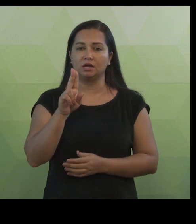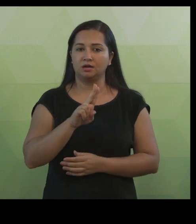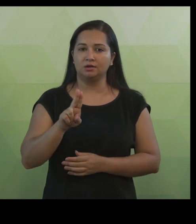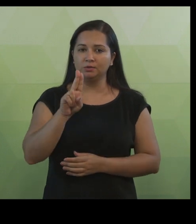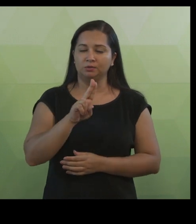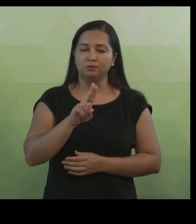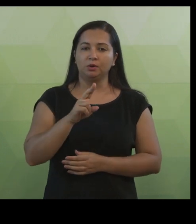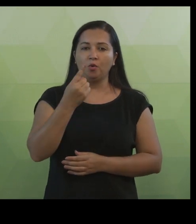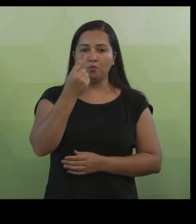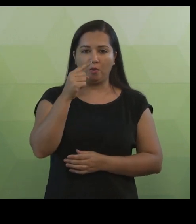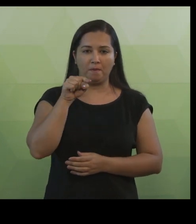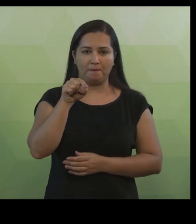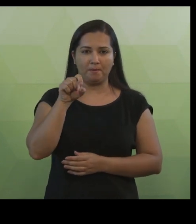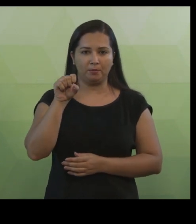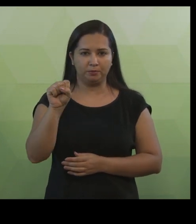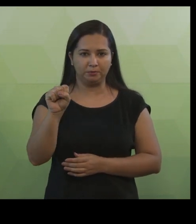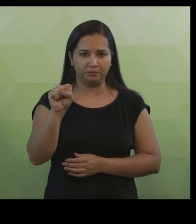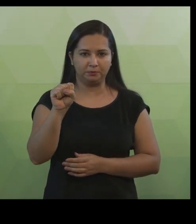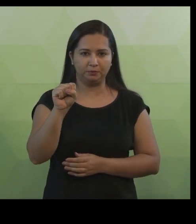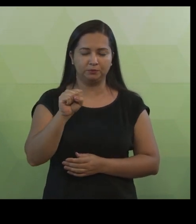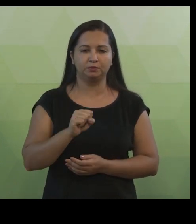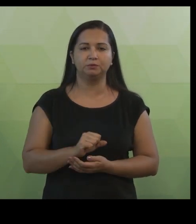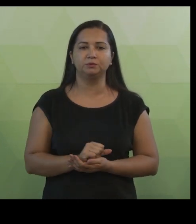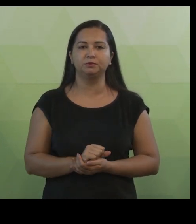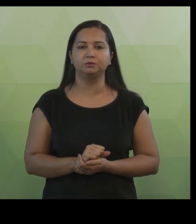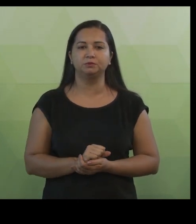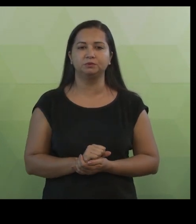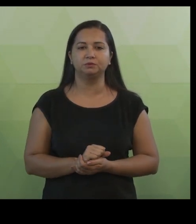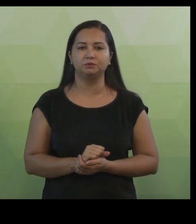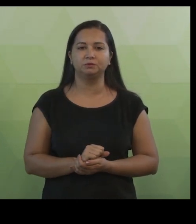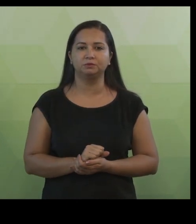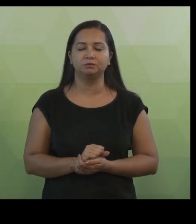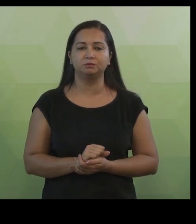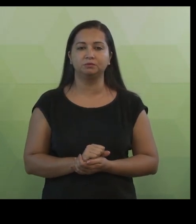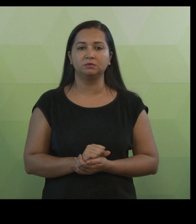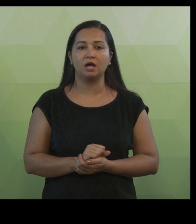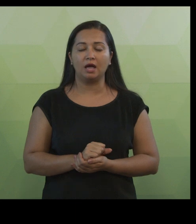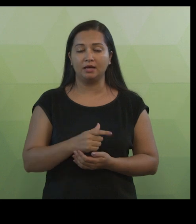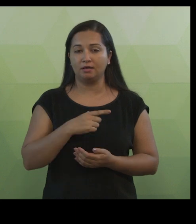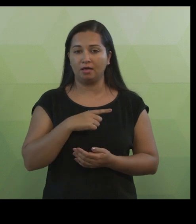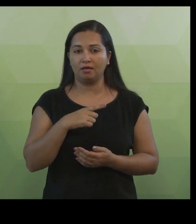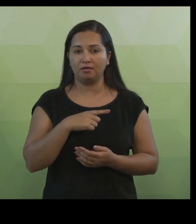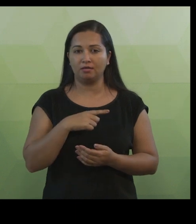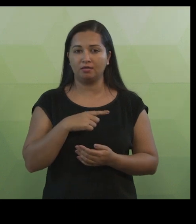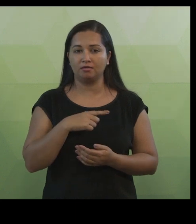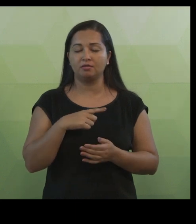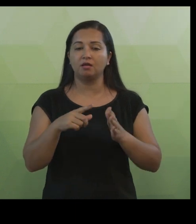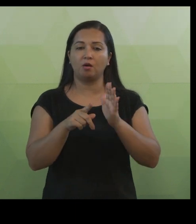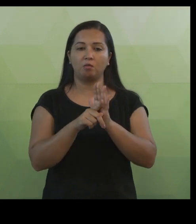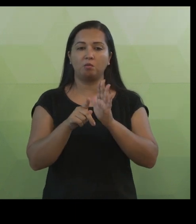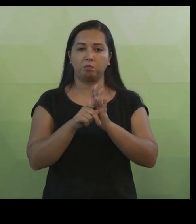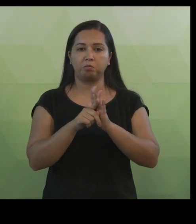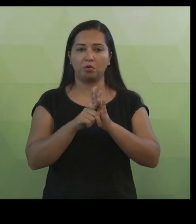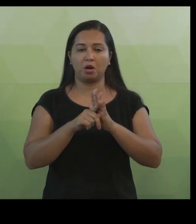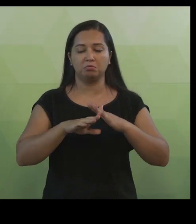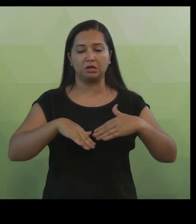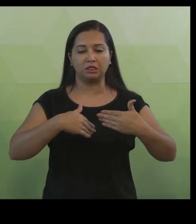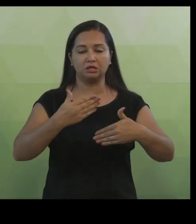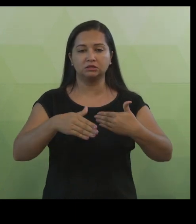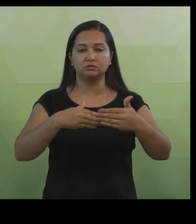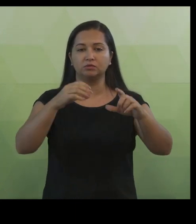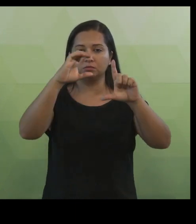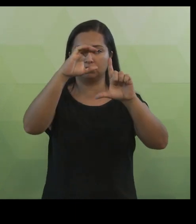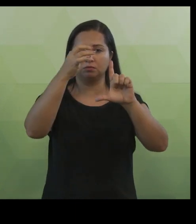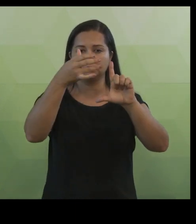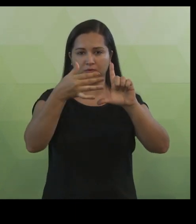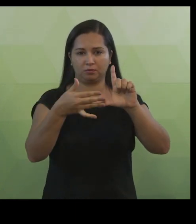versão 1.8 e um ambiente integrado de desenvolvimento que irá nos auxiliar no desenvolvimento